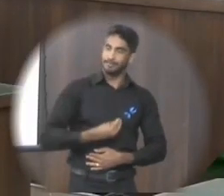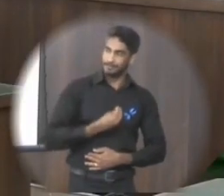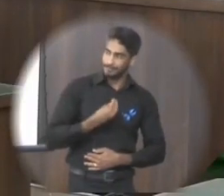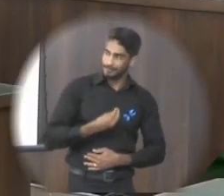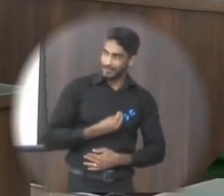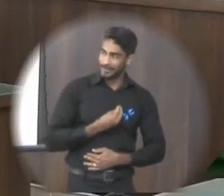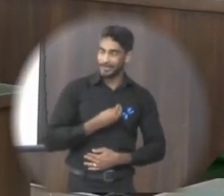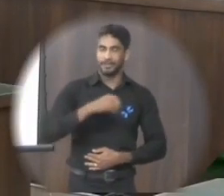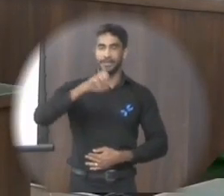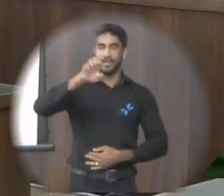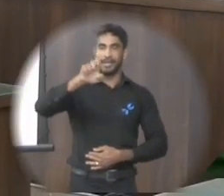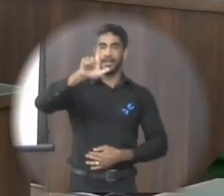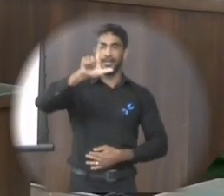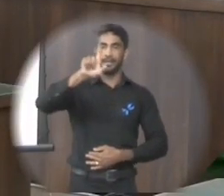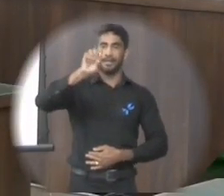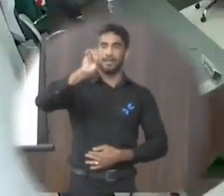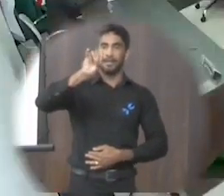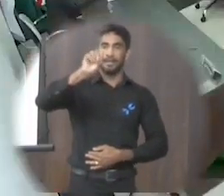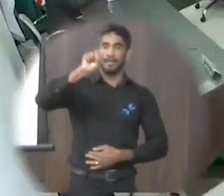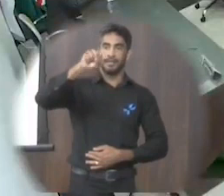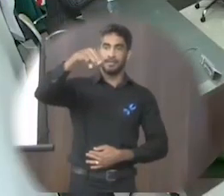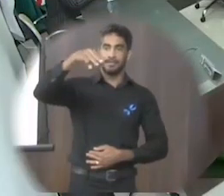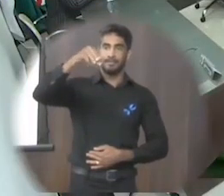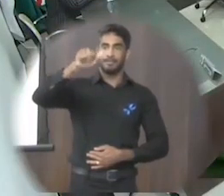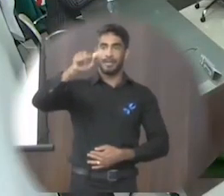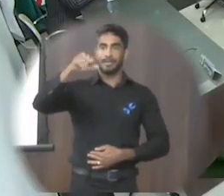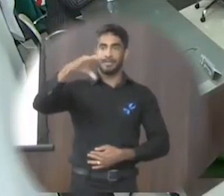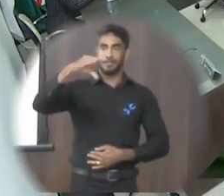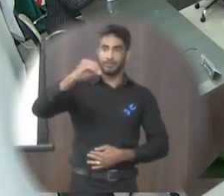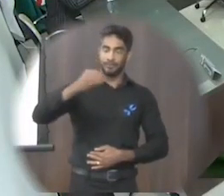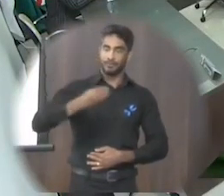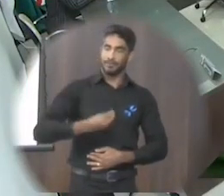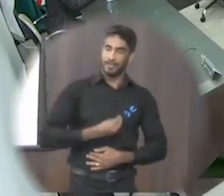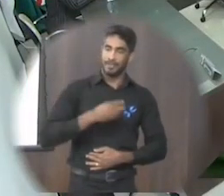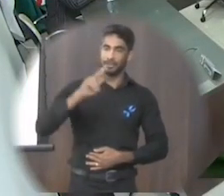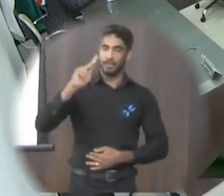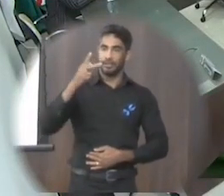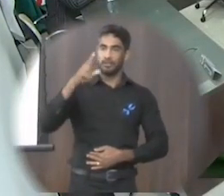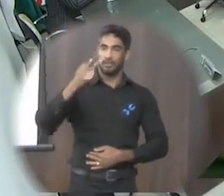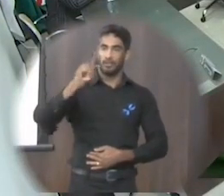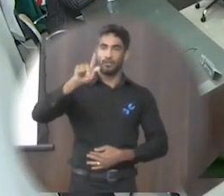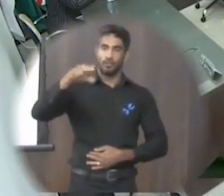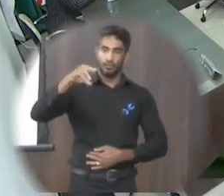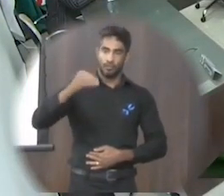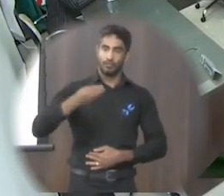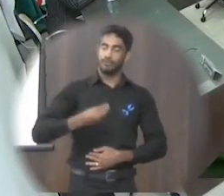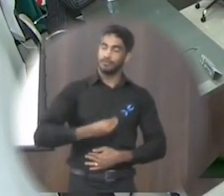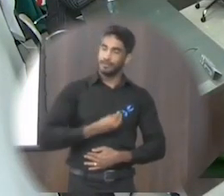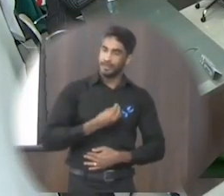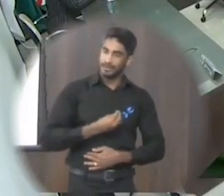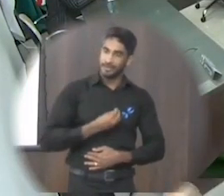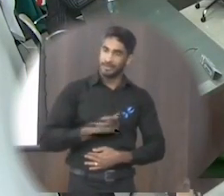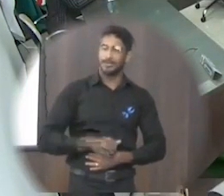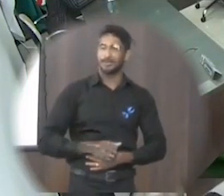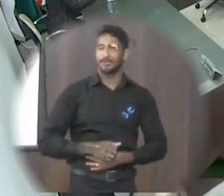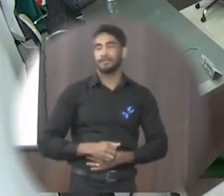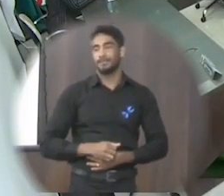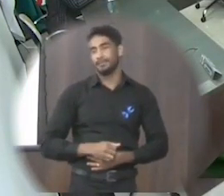Presente. Elismácio Borges Ferreira. Presente. Hugo Leonardo Dias Cares. Presente.